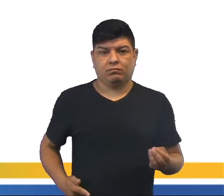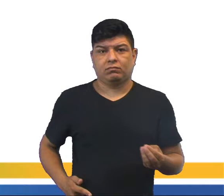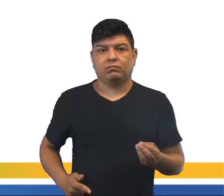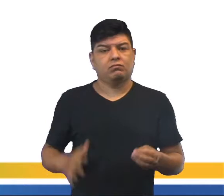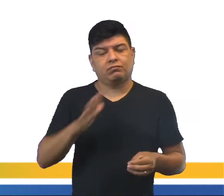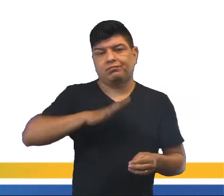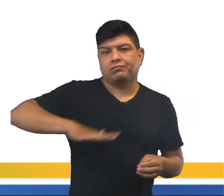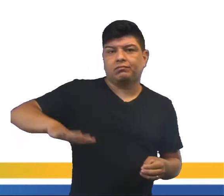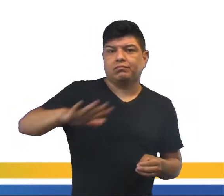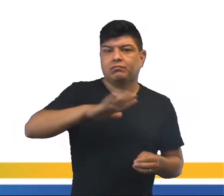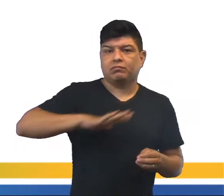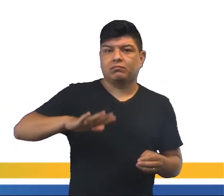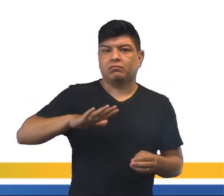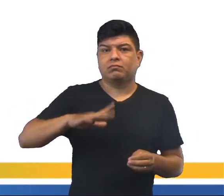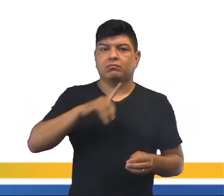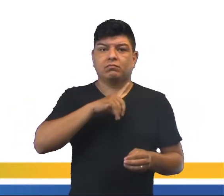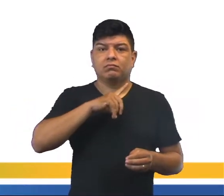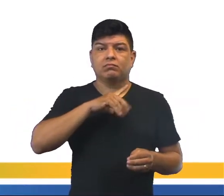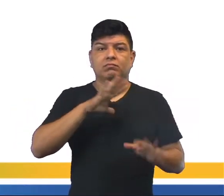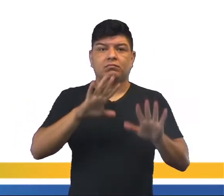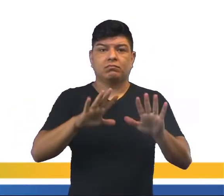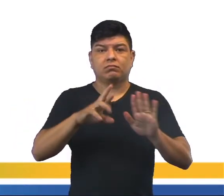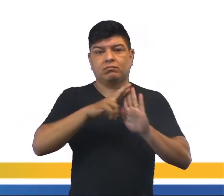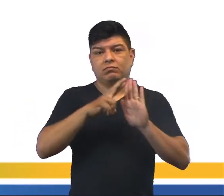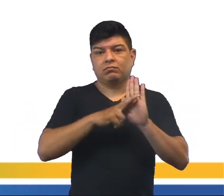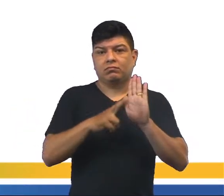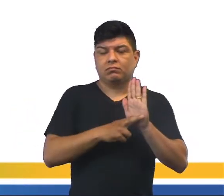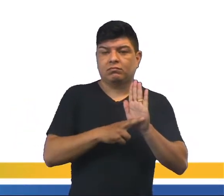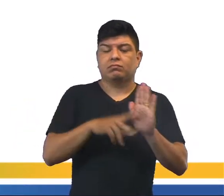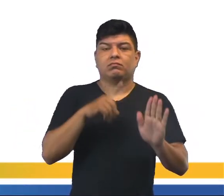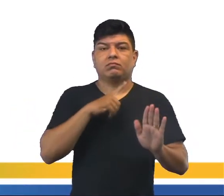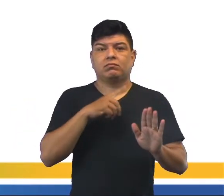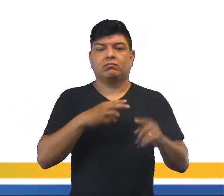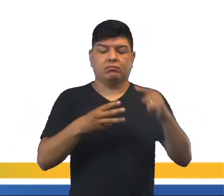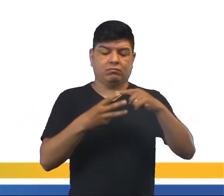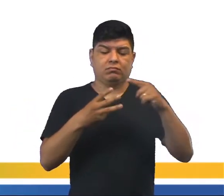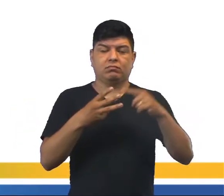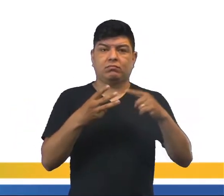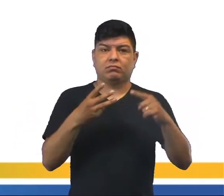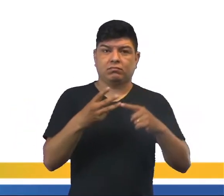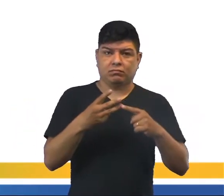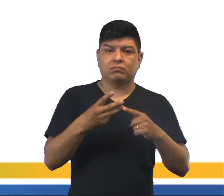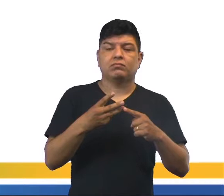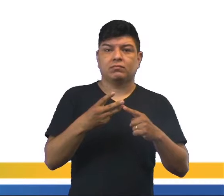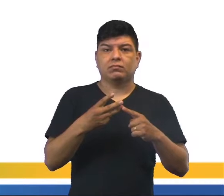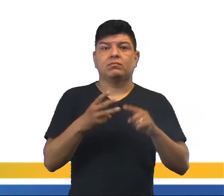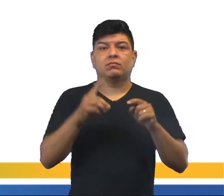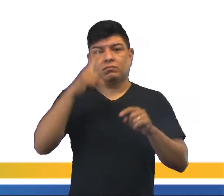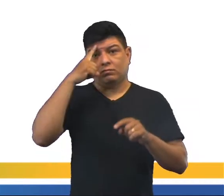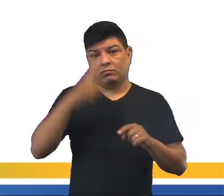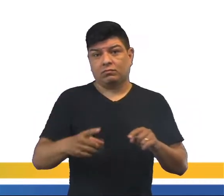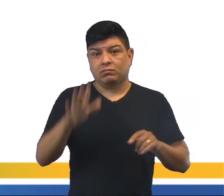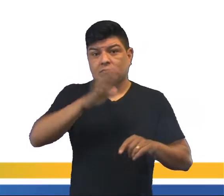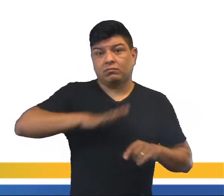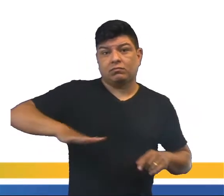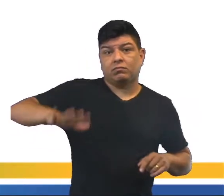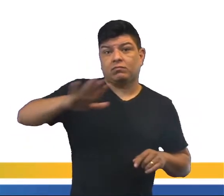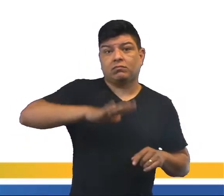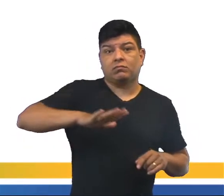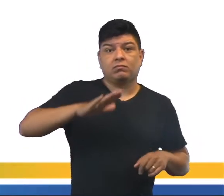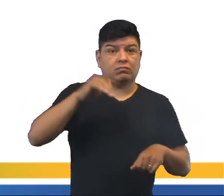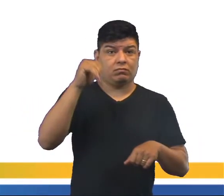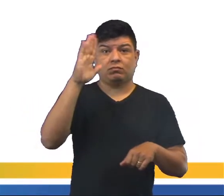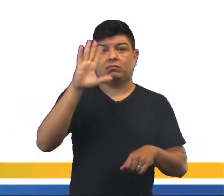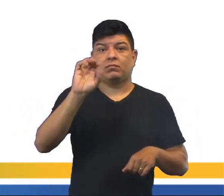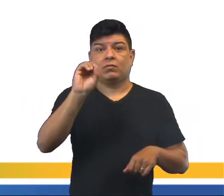em geral estabelece suas formas de poder. Existem 3 tipos de regimes que ditam de maneira geral o maior